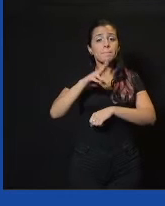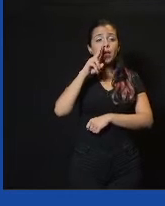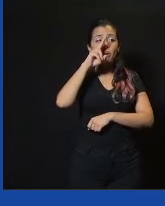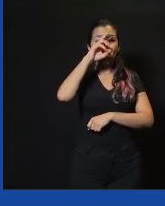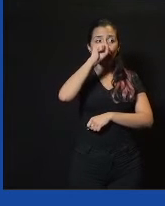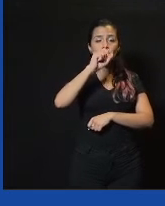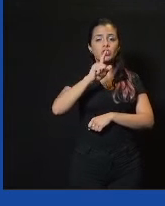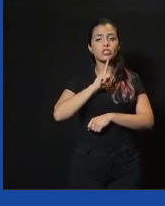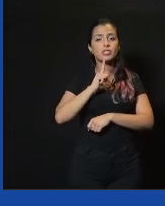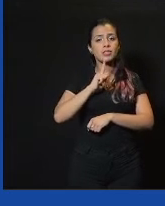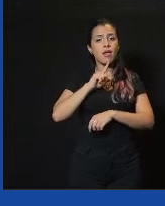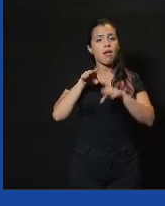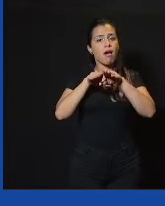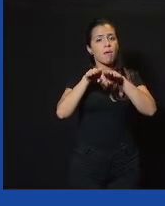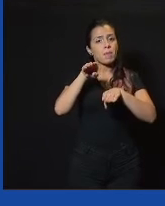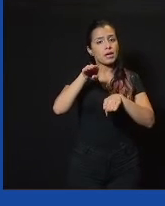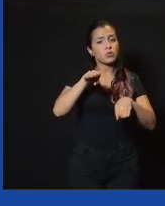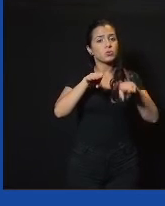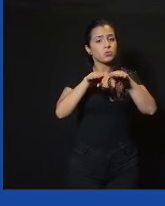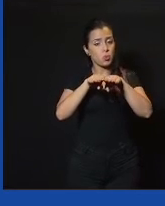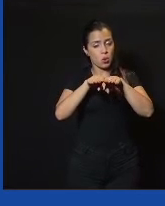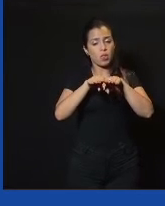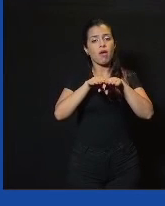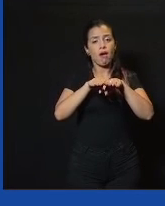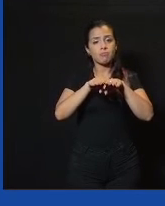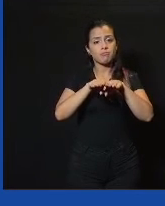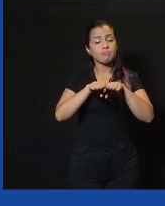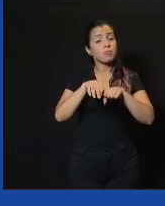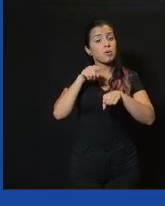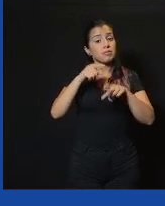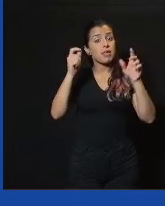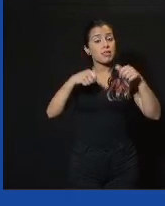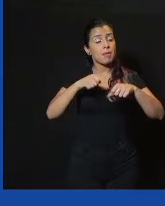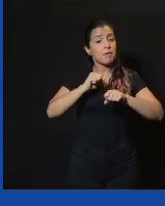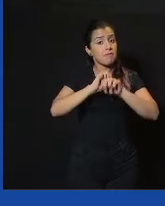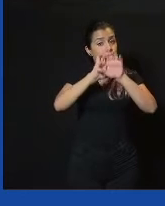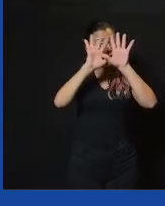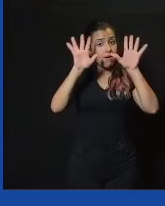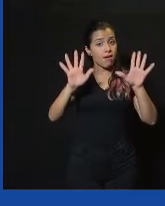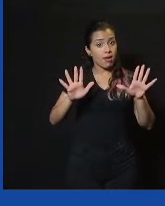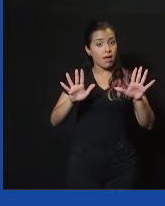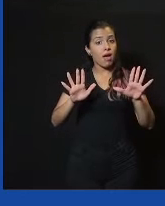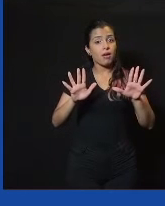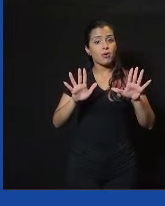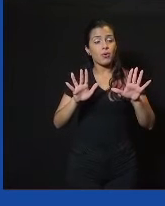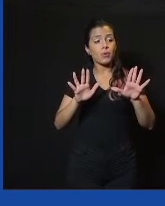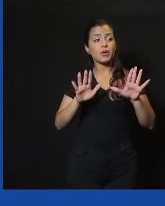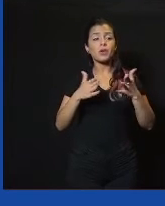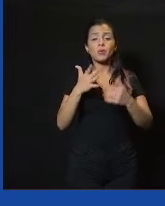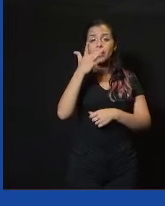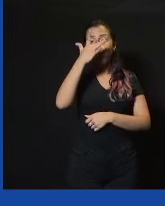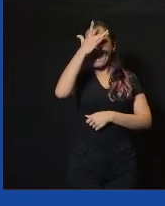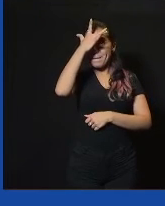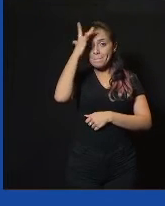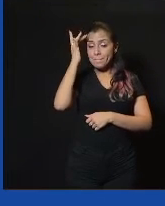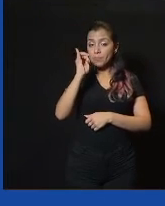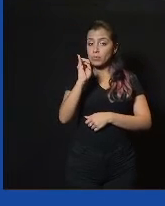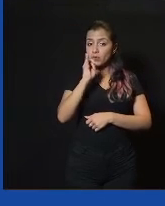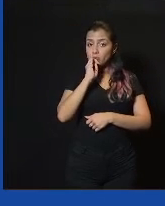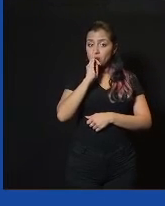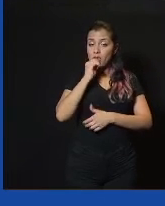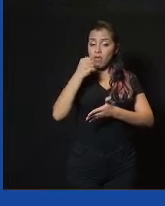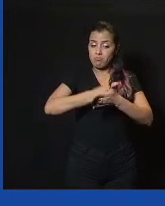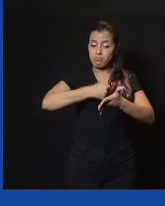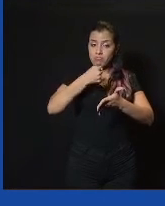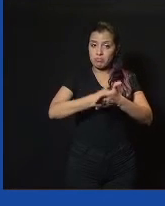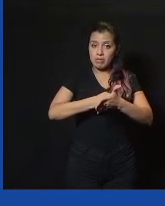oportunidades. E aí fica claro que, mesmo entre as pessoas que defendem a